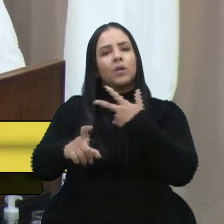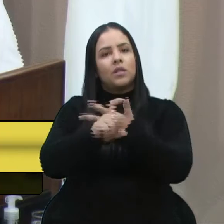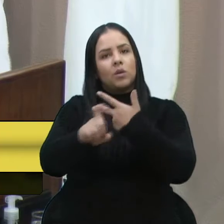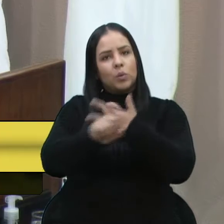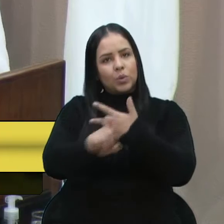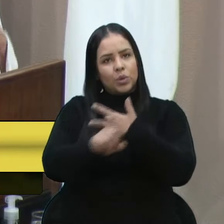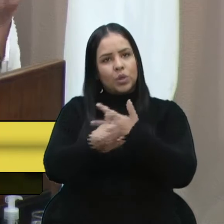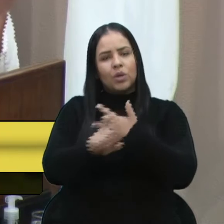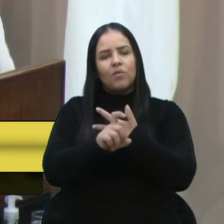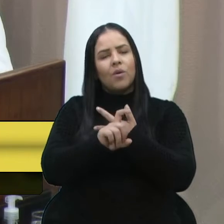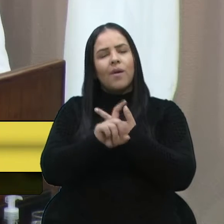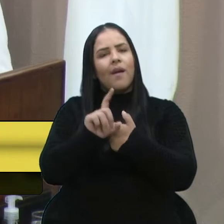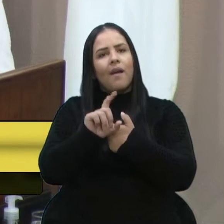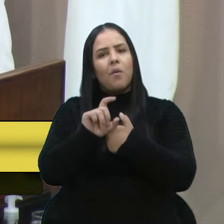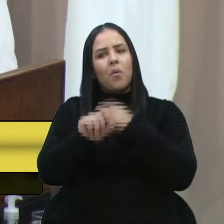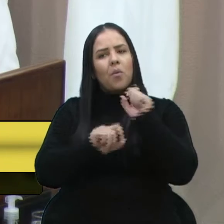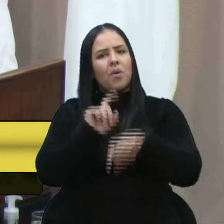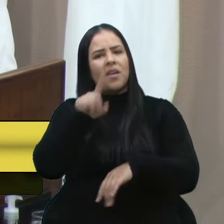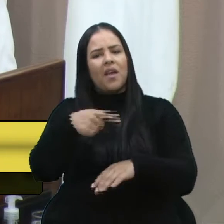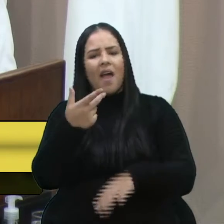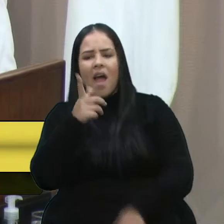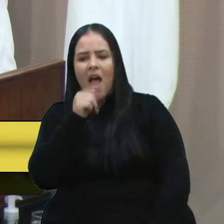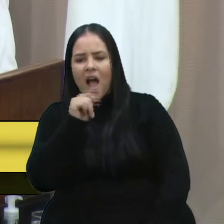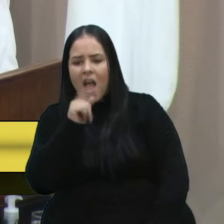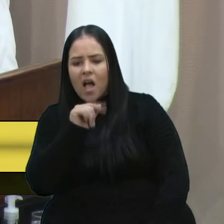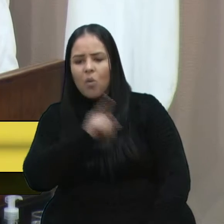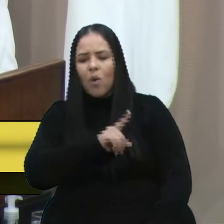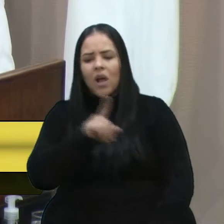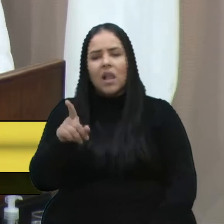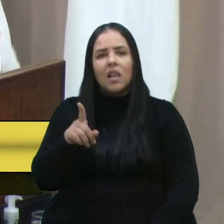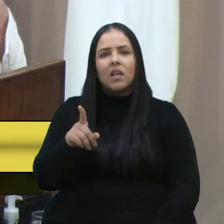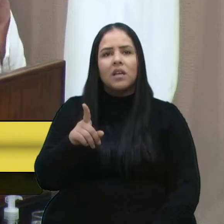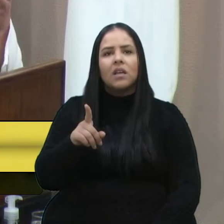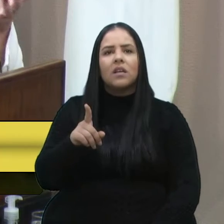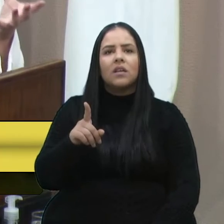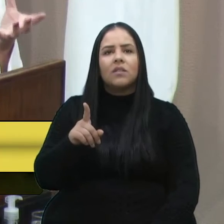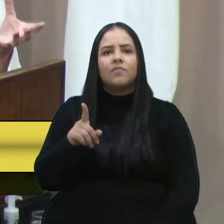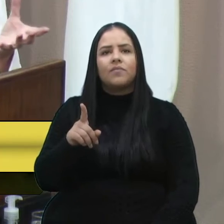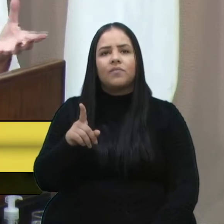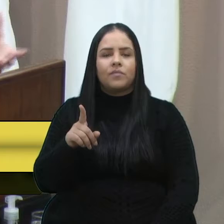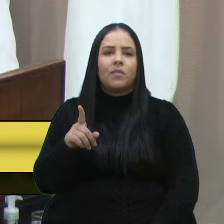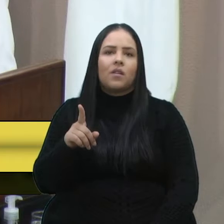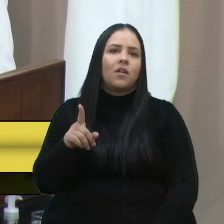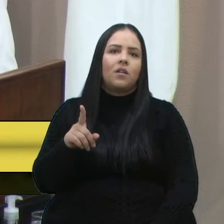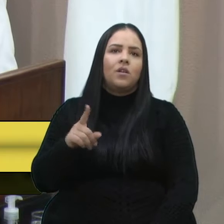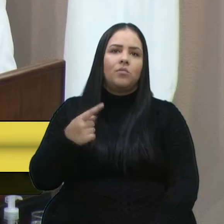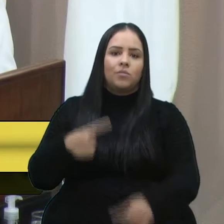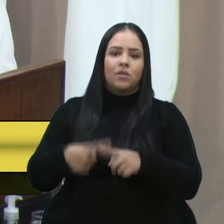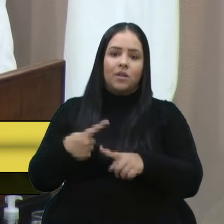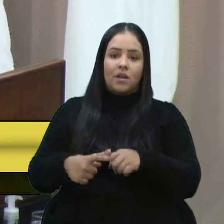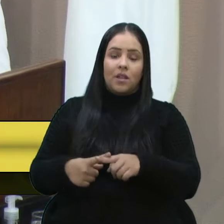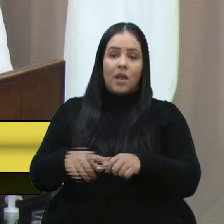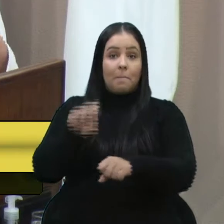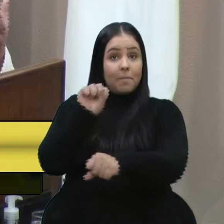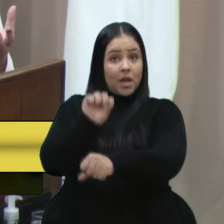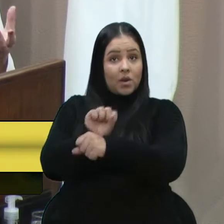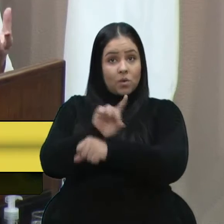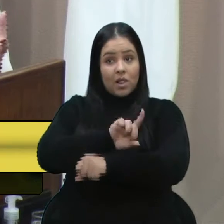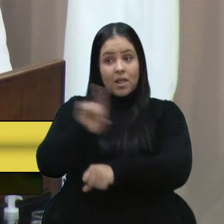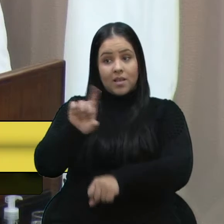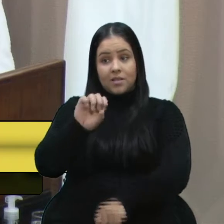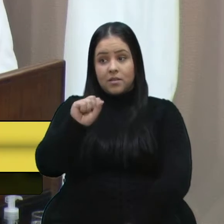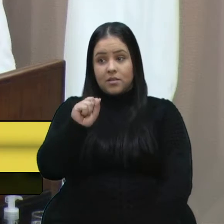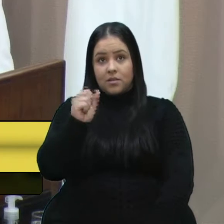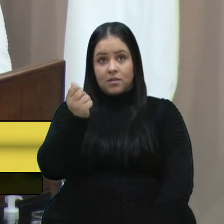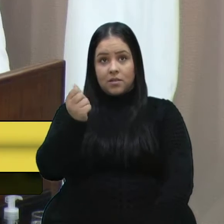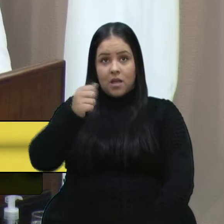Executivo, é que esta água, ela foi desativada lá do Samuara, que o Samuara é